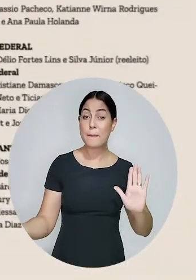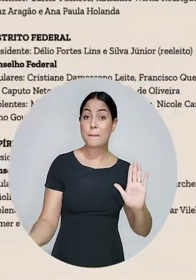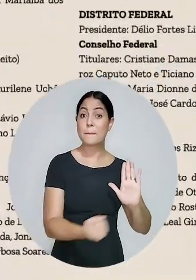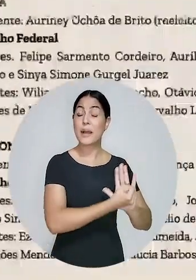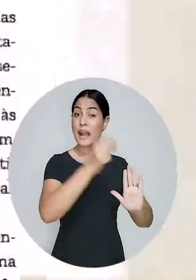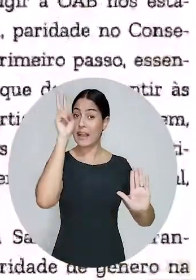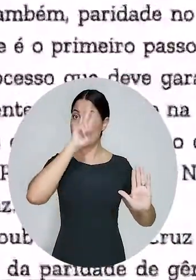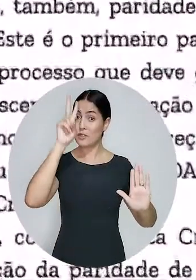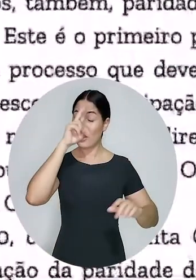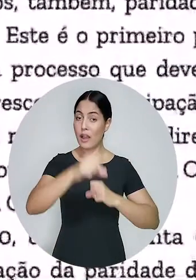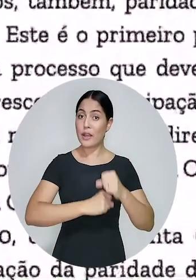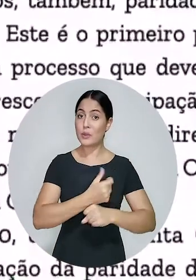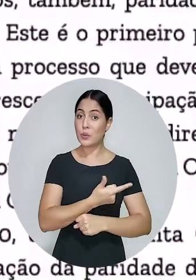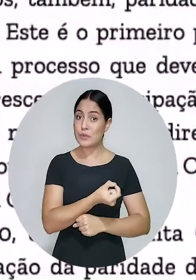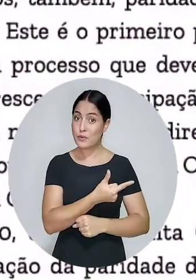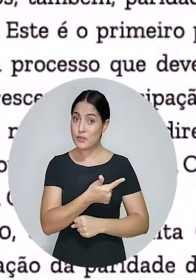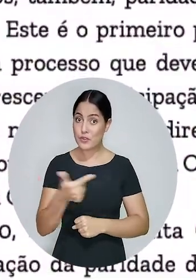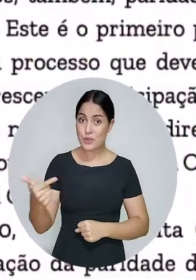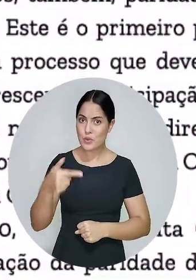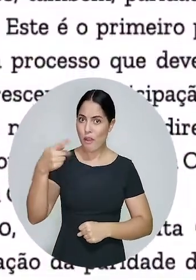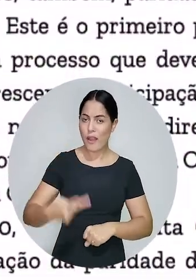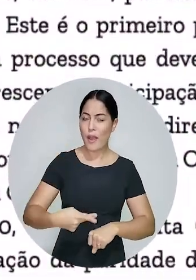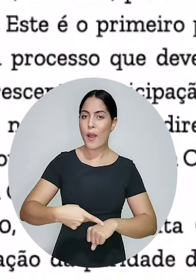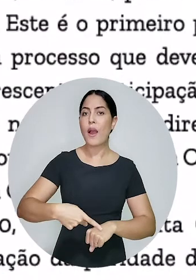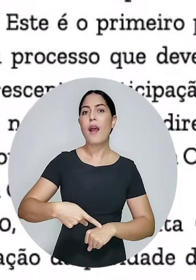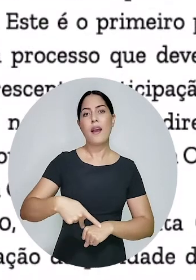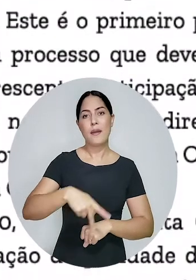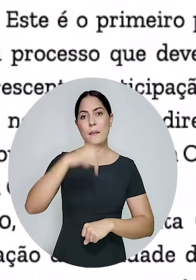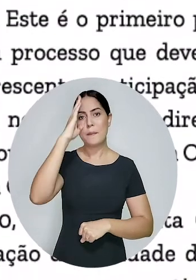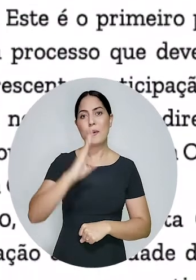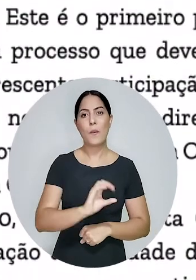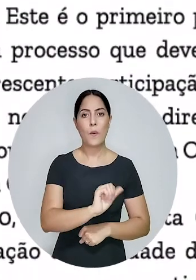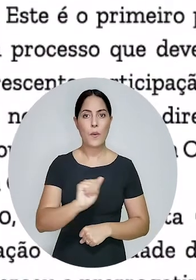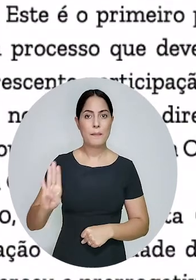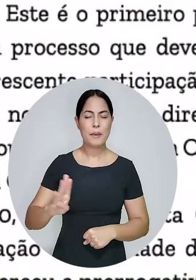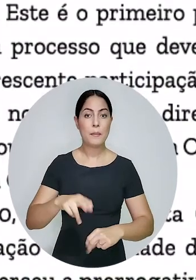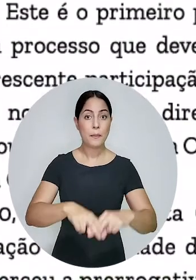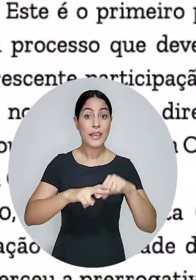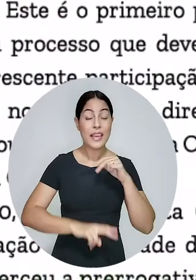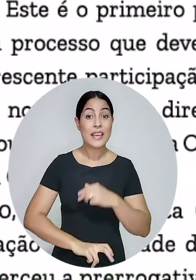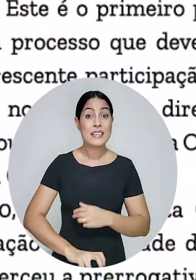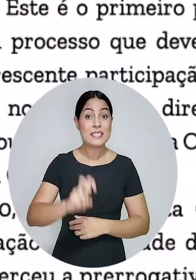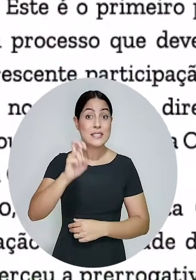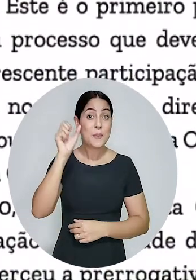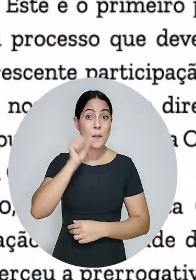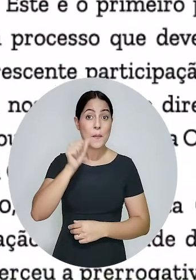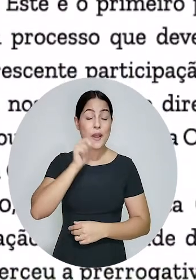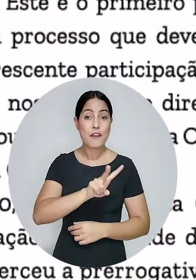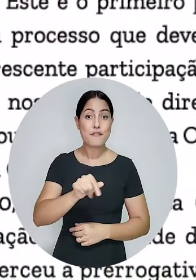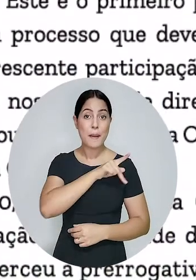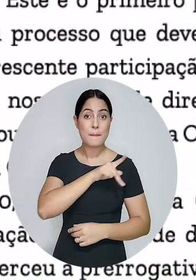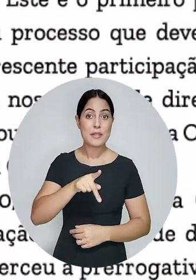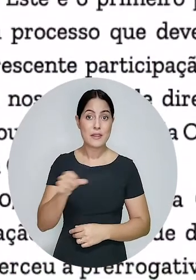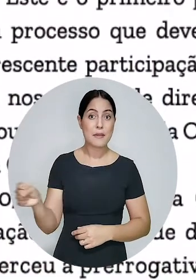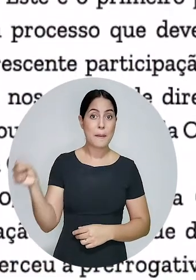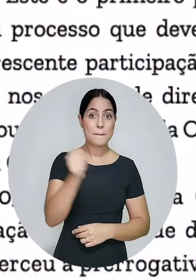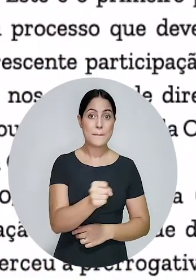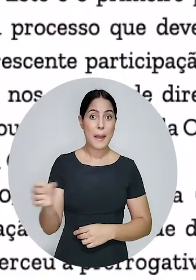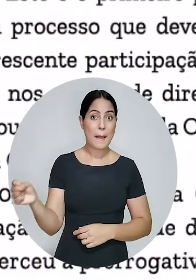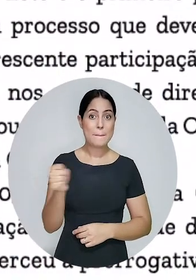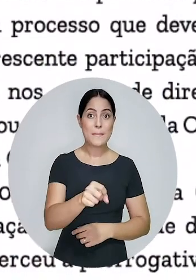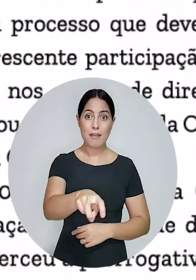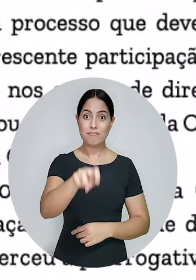Segundo a revista, abre aspas, eleitas em novembro passado para o comando no próximo triênio, o novo perfil da Ordem no país